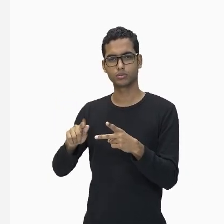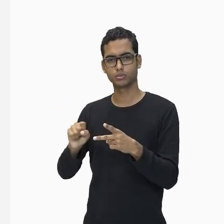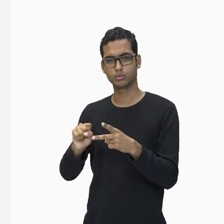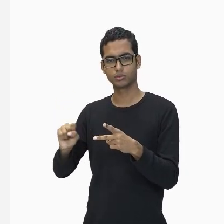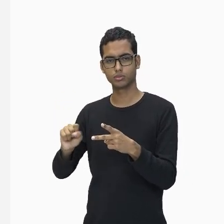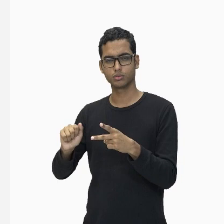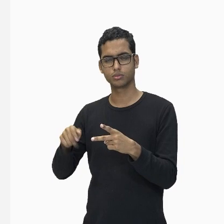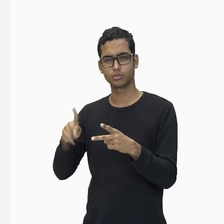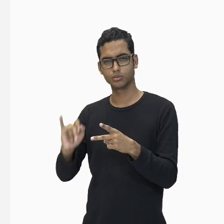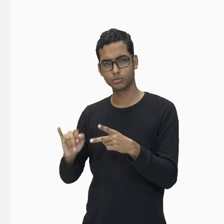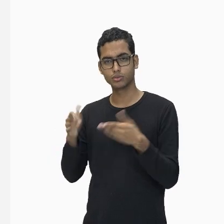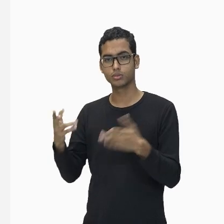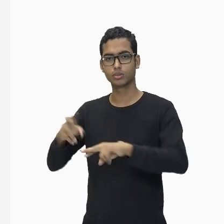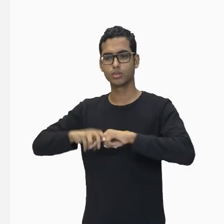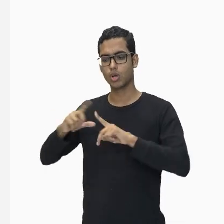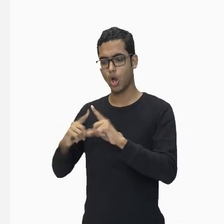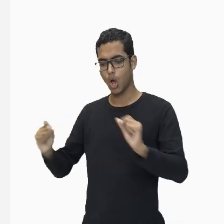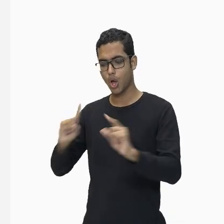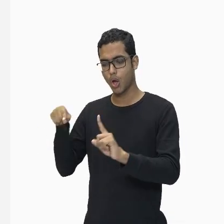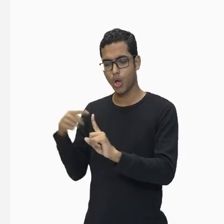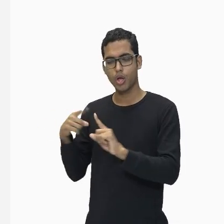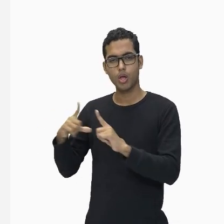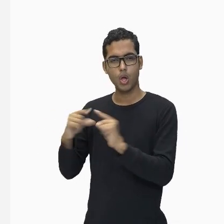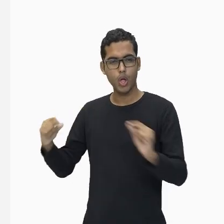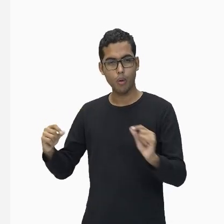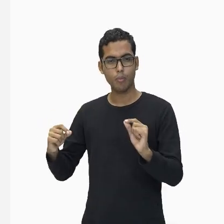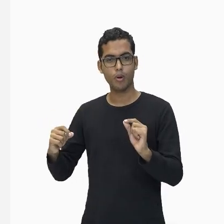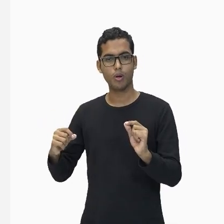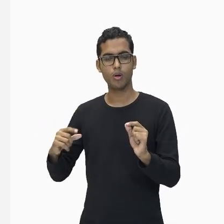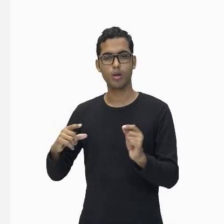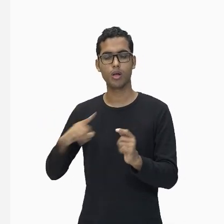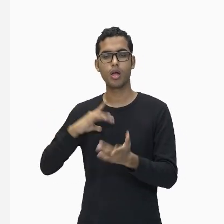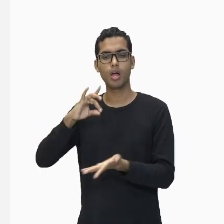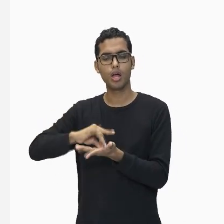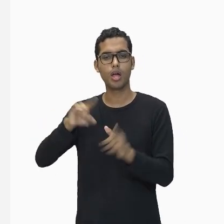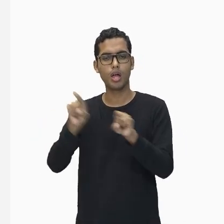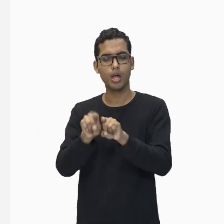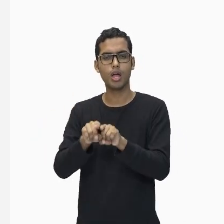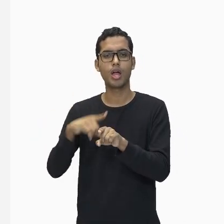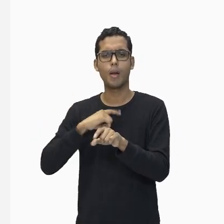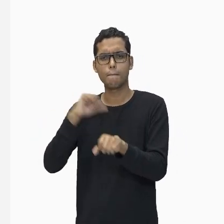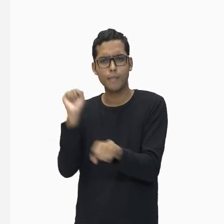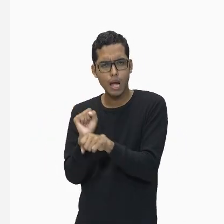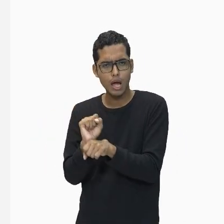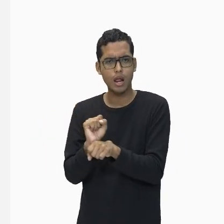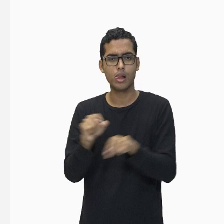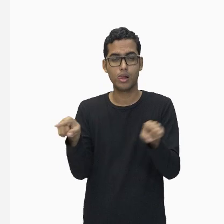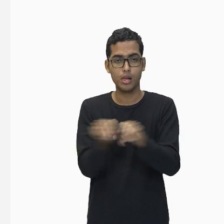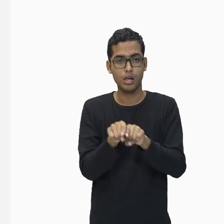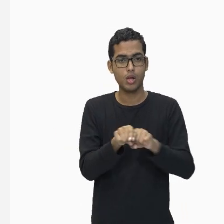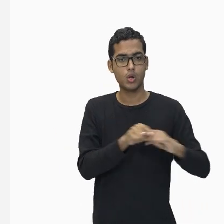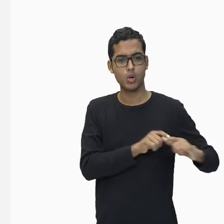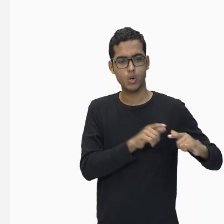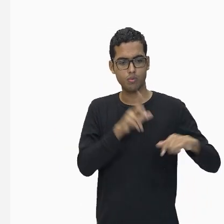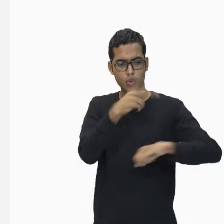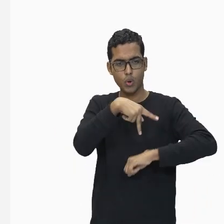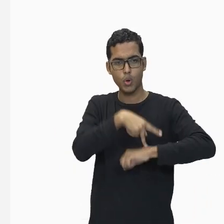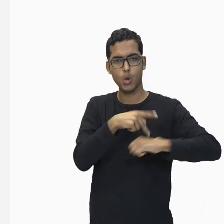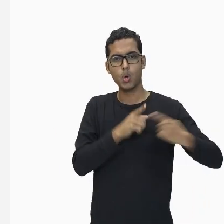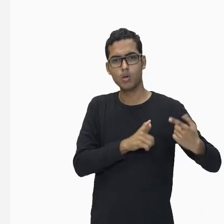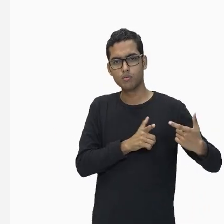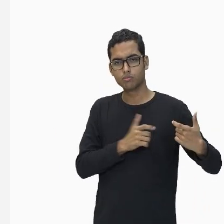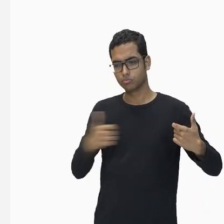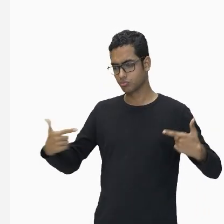forçar o Japão a se render e evitar uma provável invasão desse país, o que resultaria em milhares de